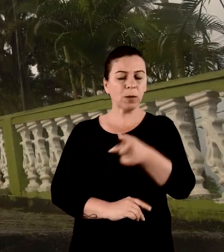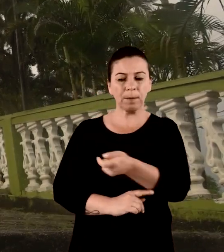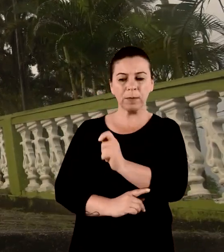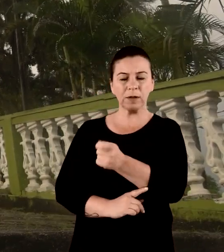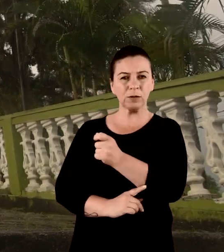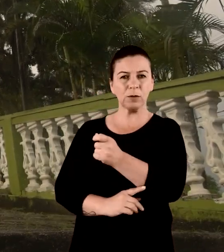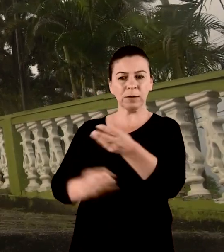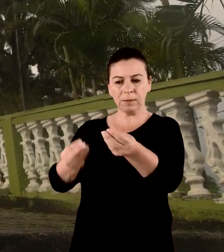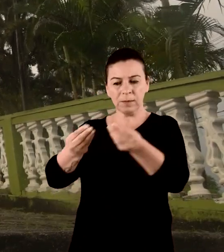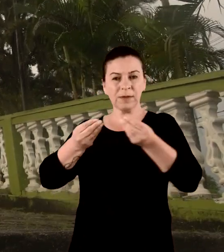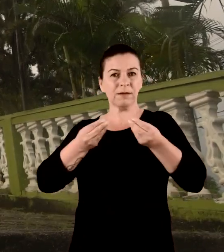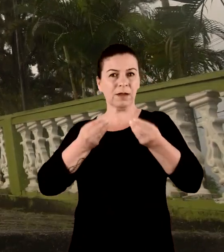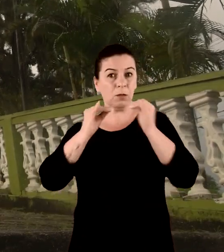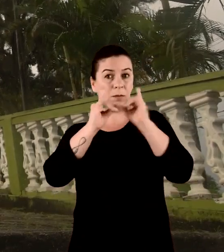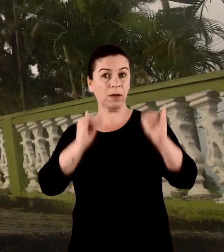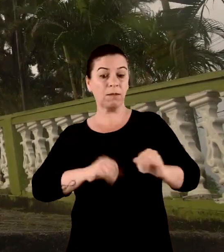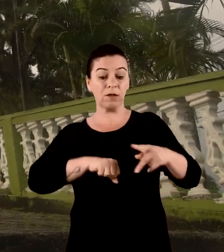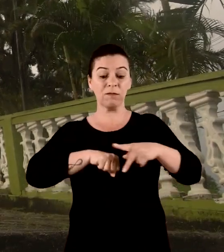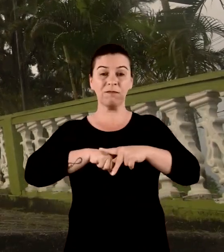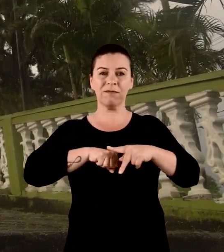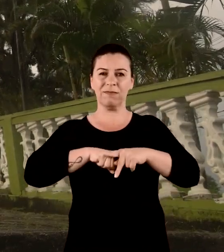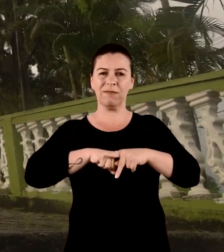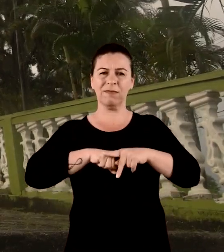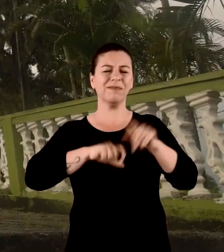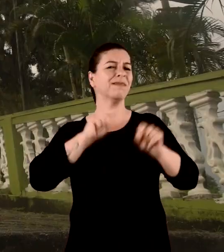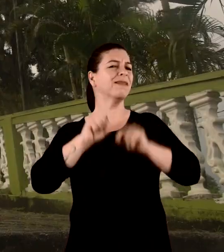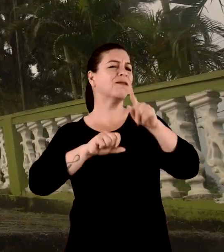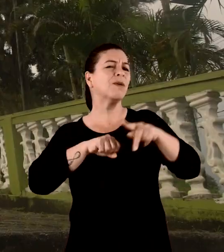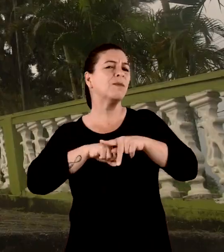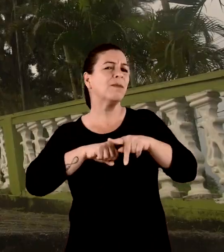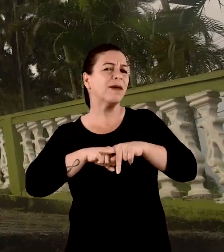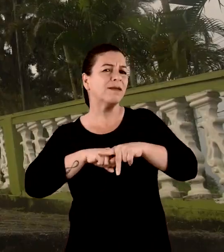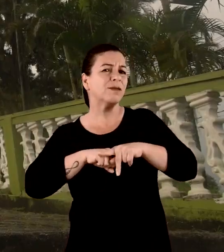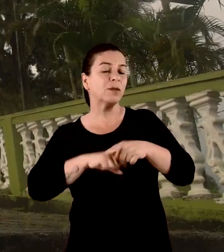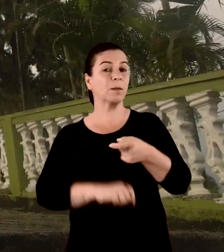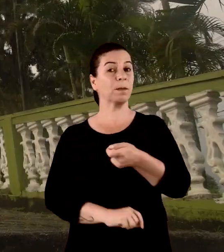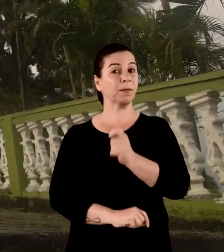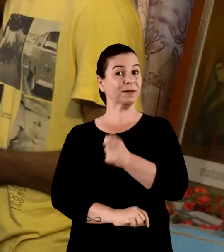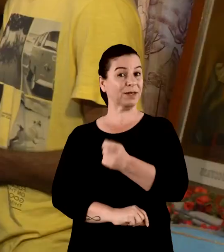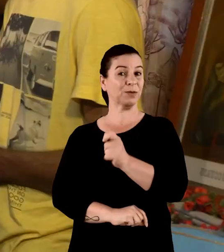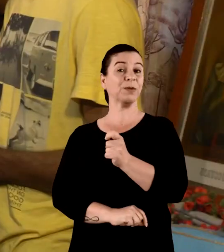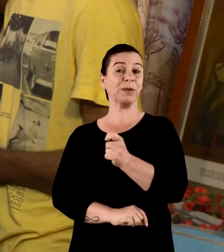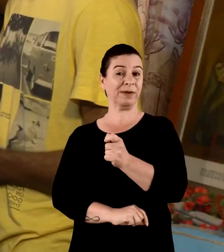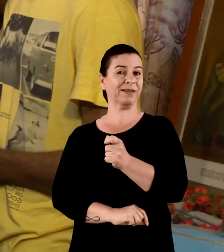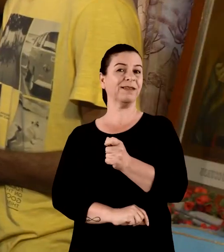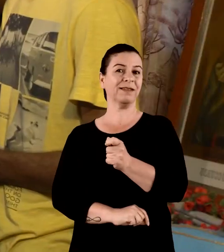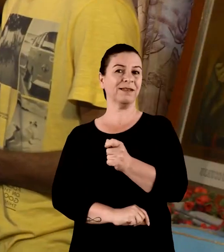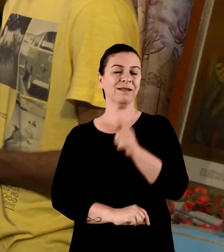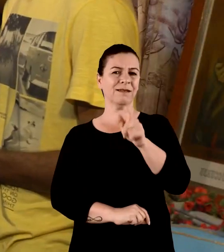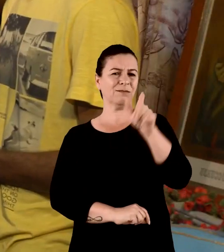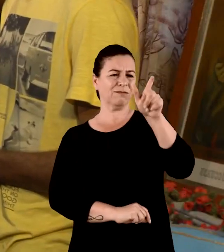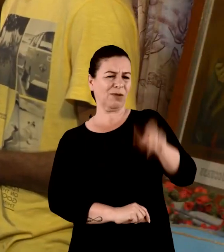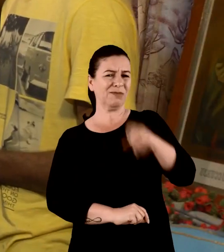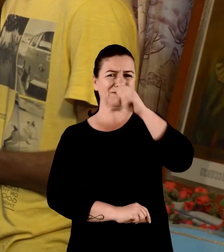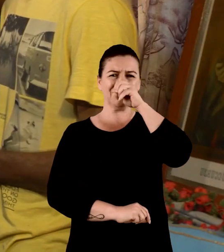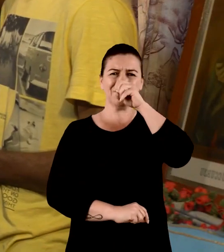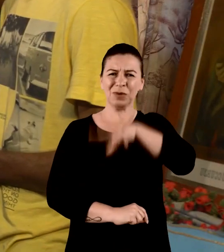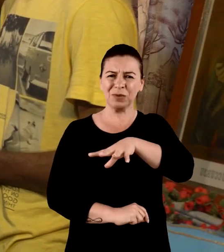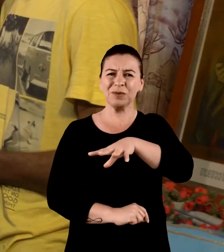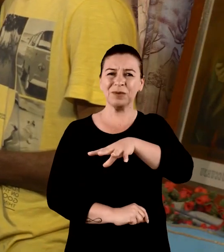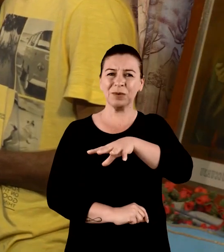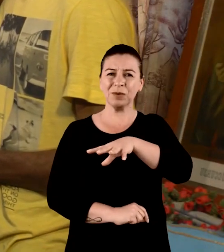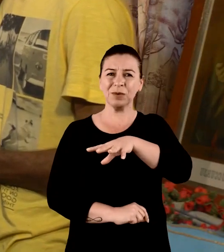pescador que me traz uma imagem de São Pedro. Quem foi Pedro, né? Pescador, um